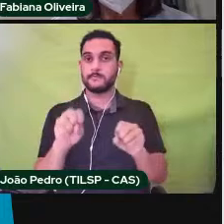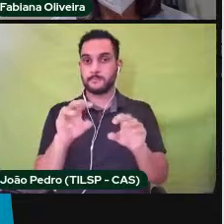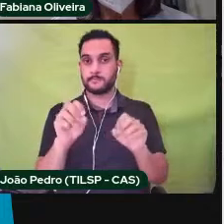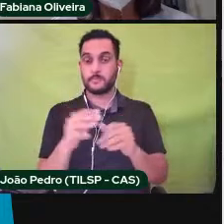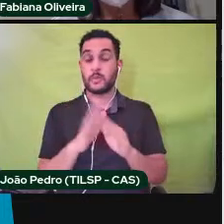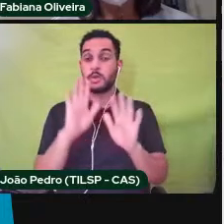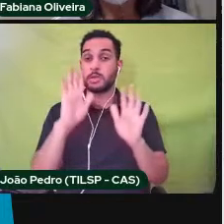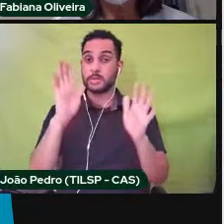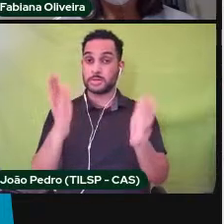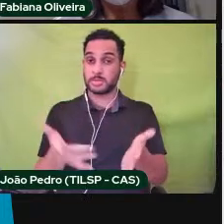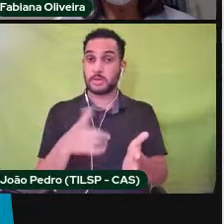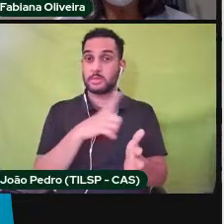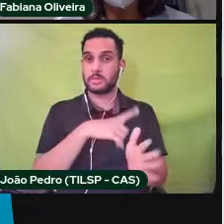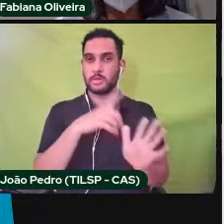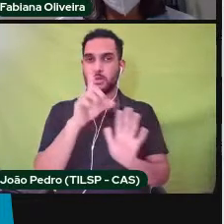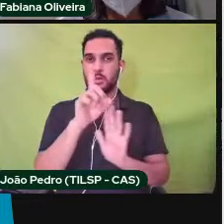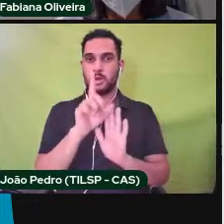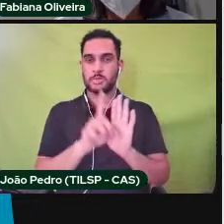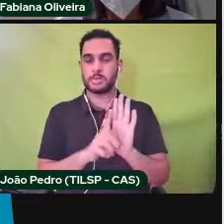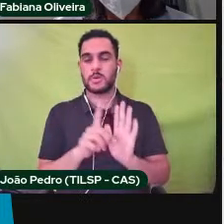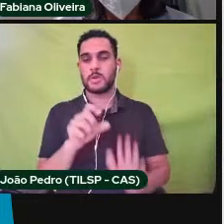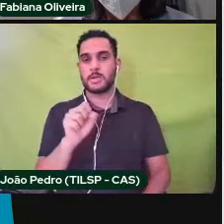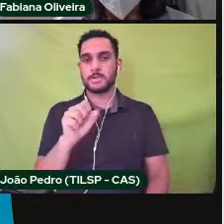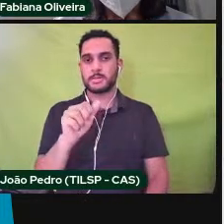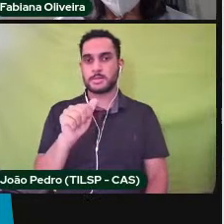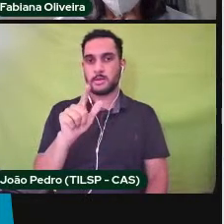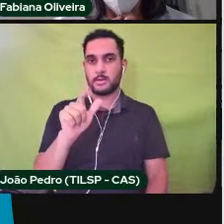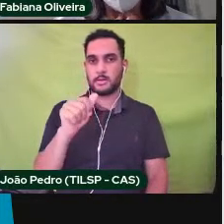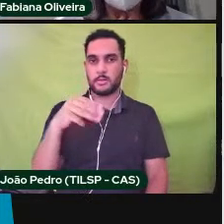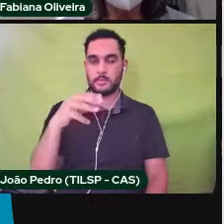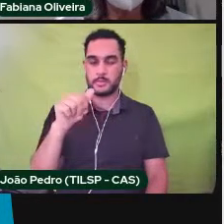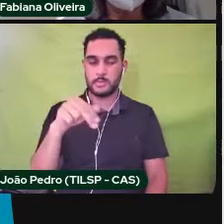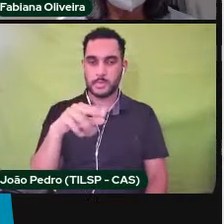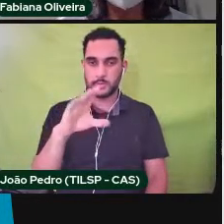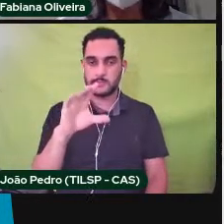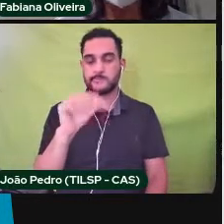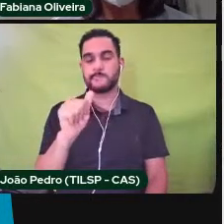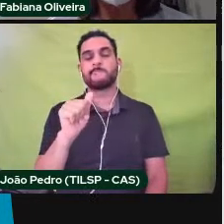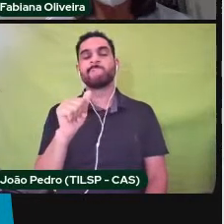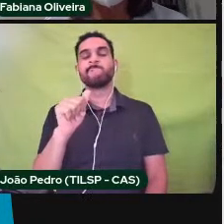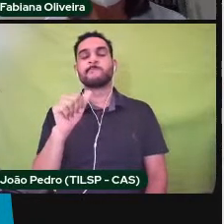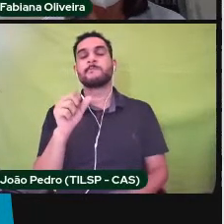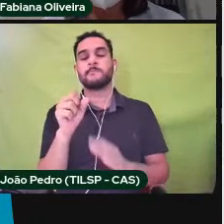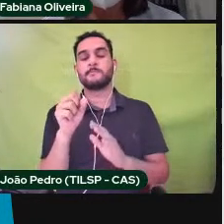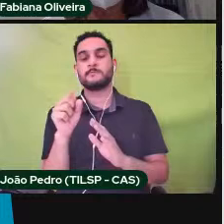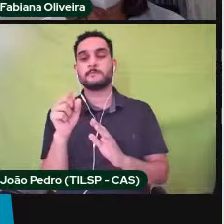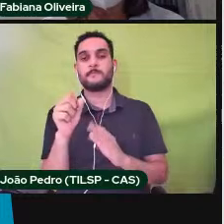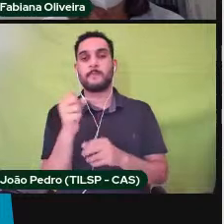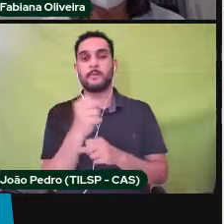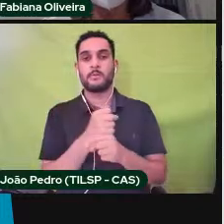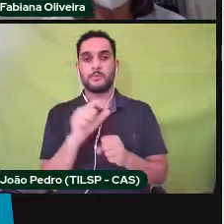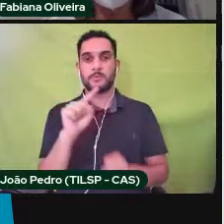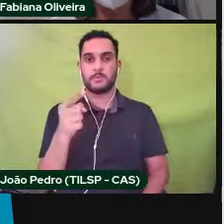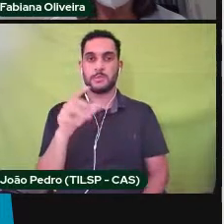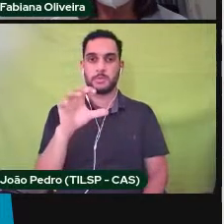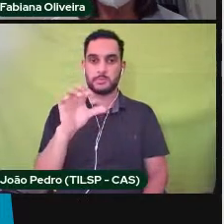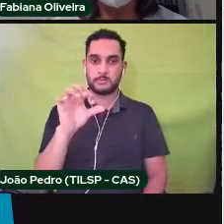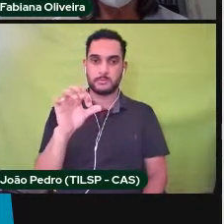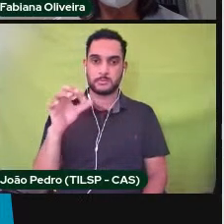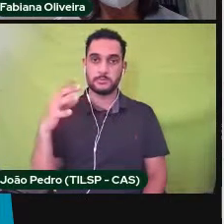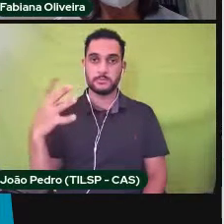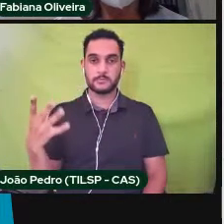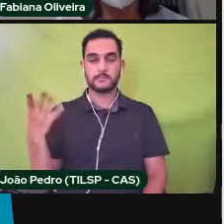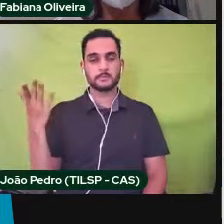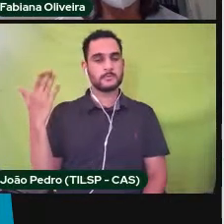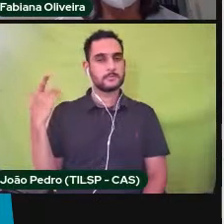Salamanca, em 94, com as primeiras discussões, as discussões que induziram o Brasil a se envolver com a